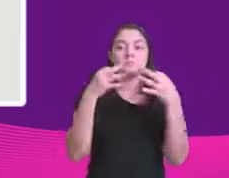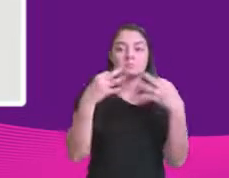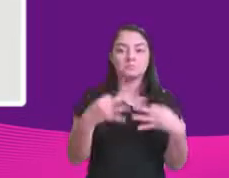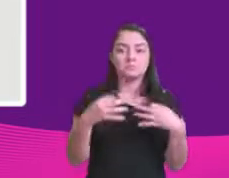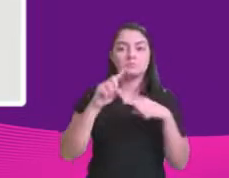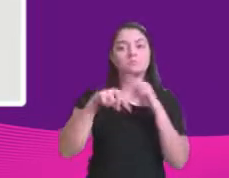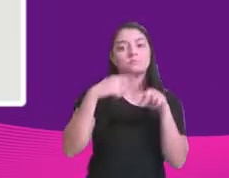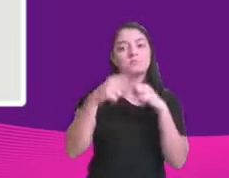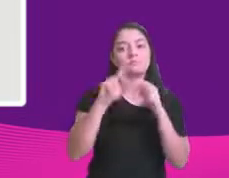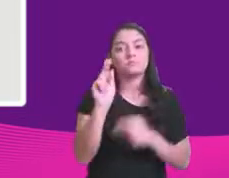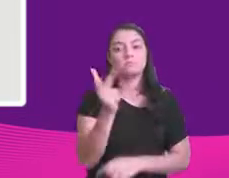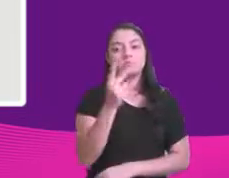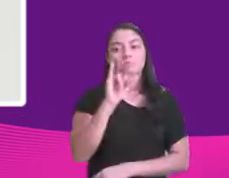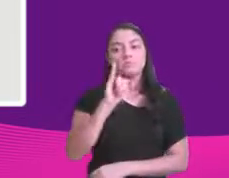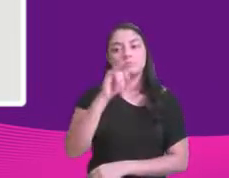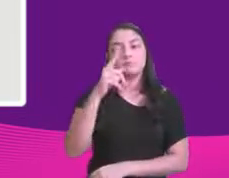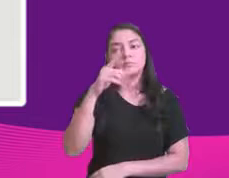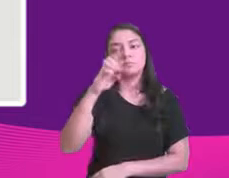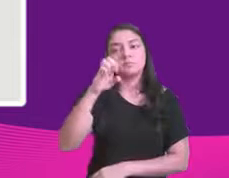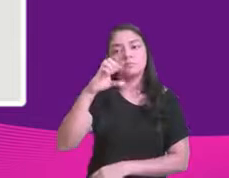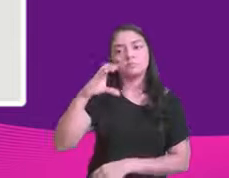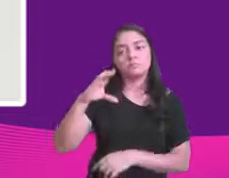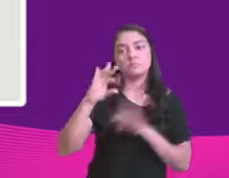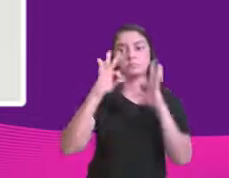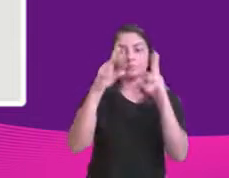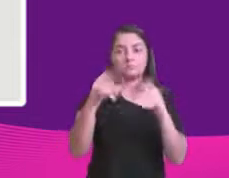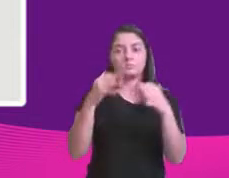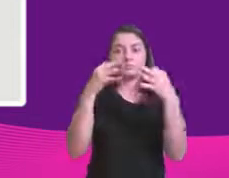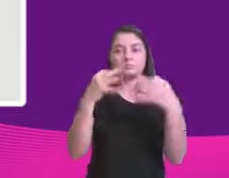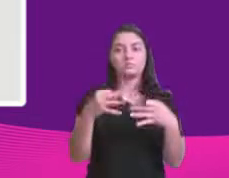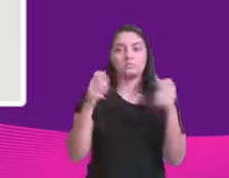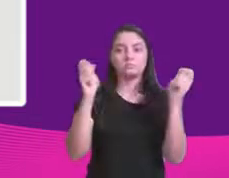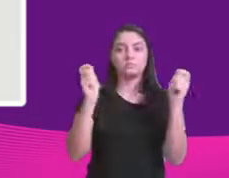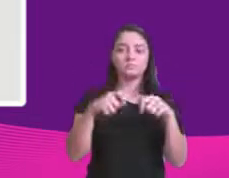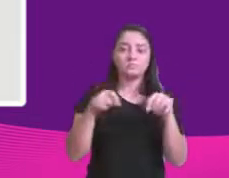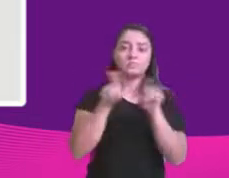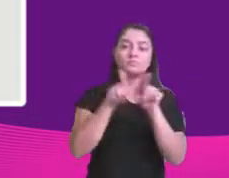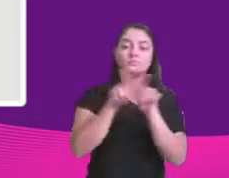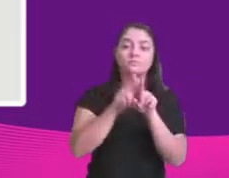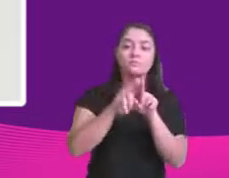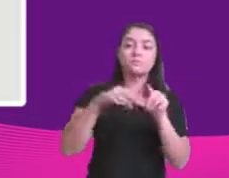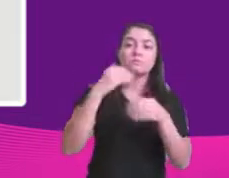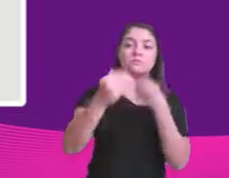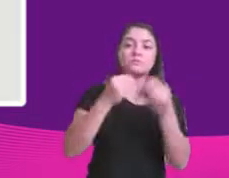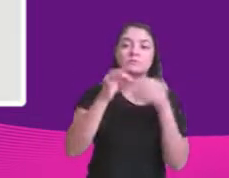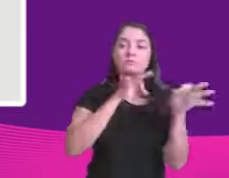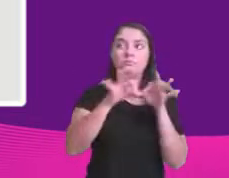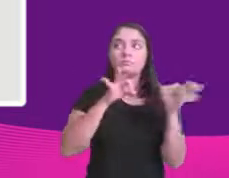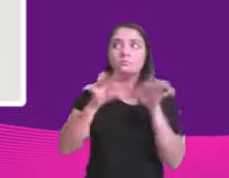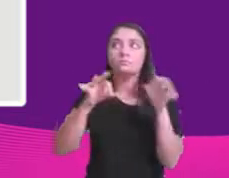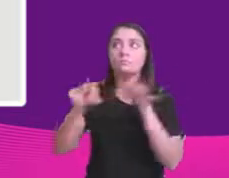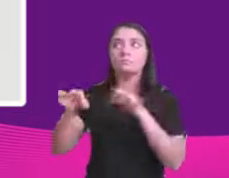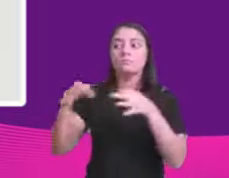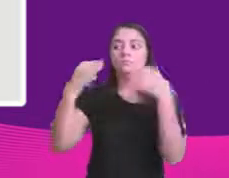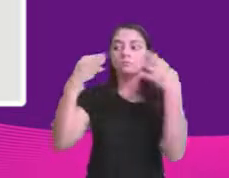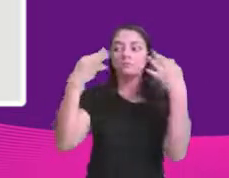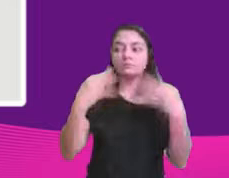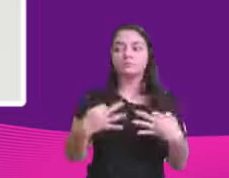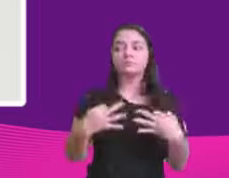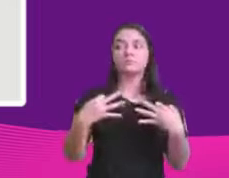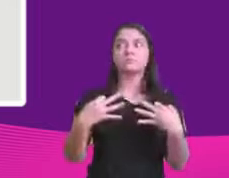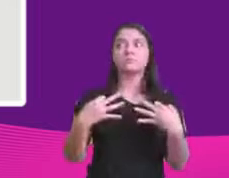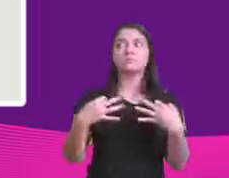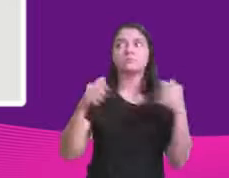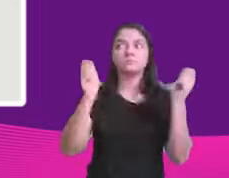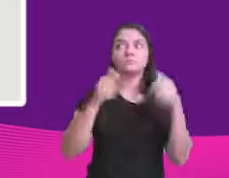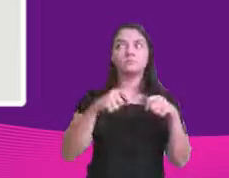HIPEC, versus só seguir com 3 ciclos de carbotaxol, esquema tradicional, e a HIPEC era feita com cisplatina na dose de 100